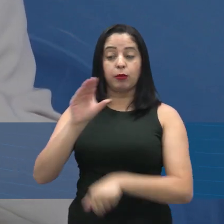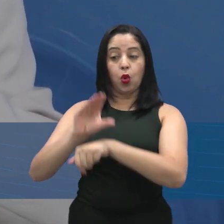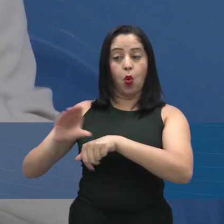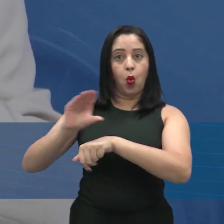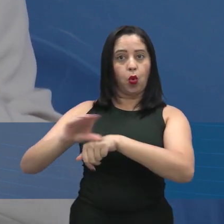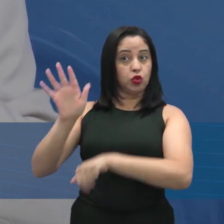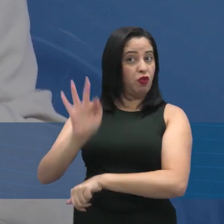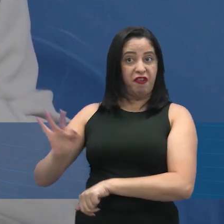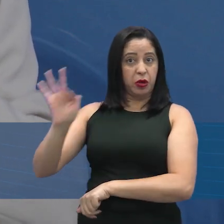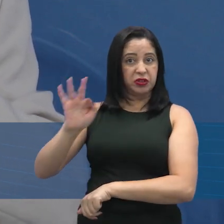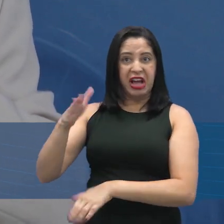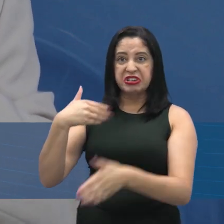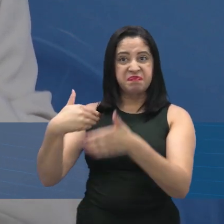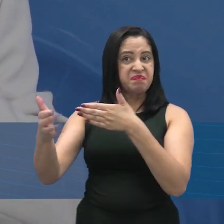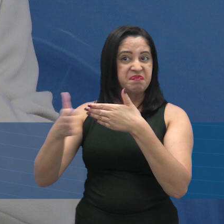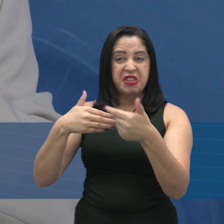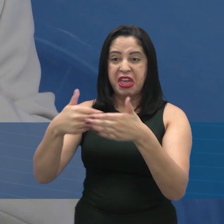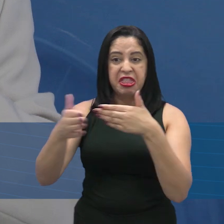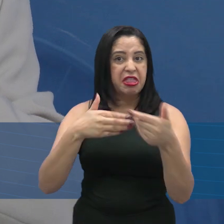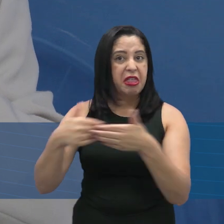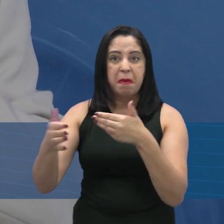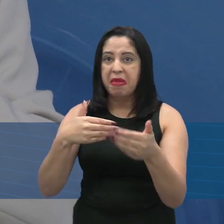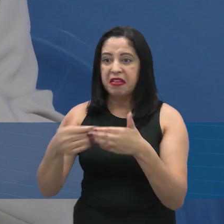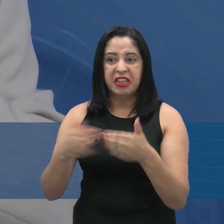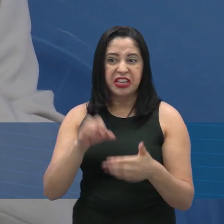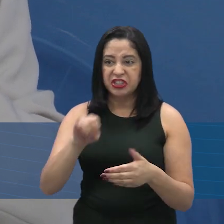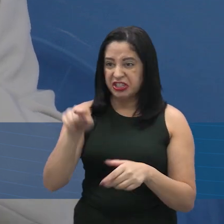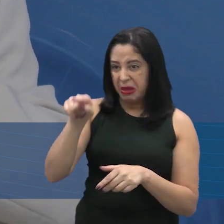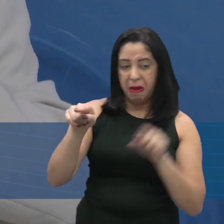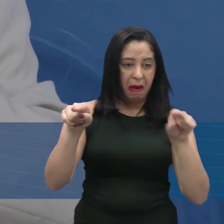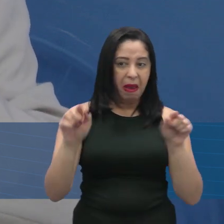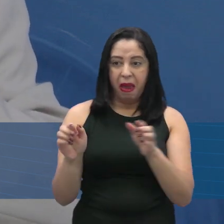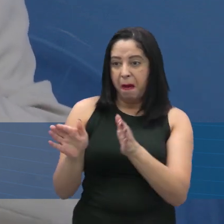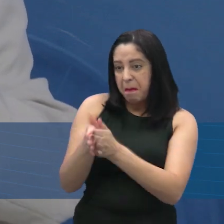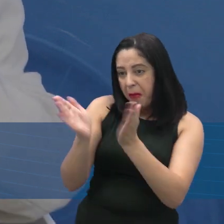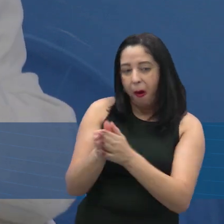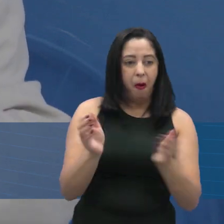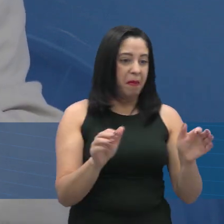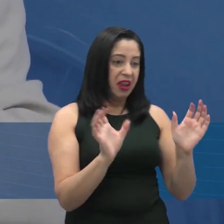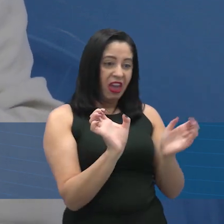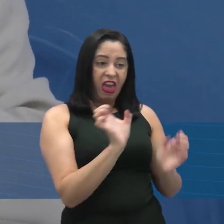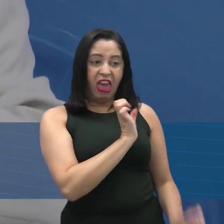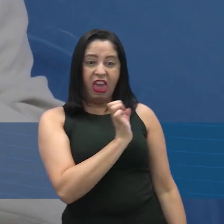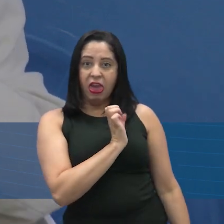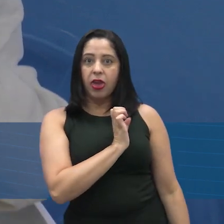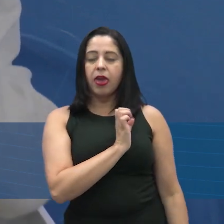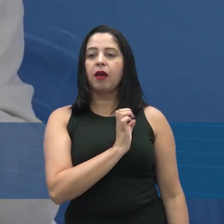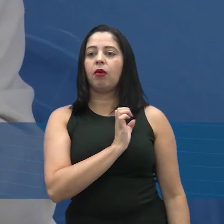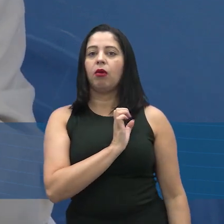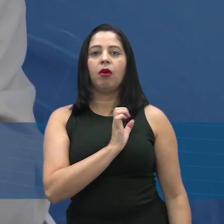superior, independente da camada social oriundo, nós estamos pertencente a